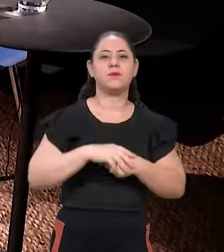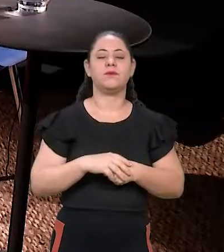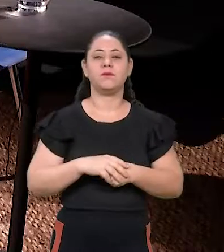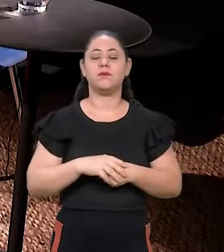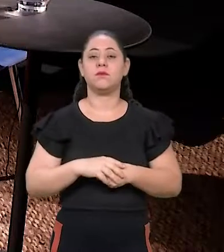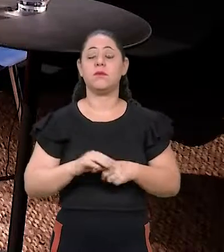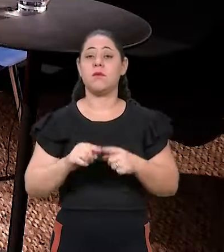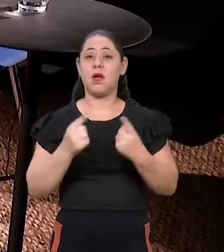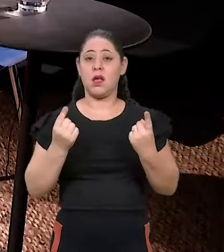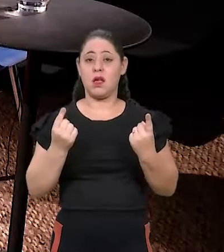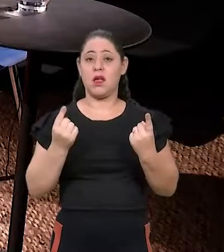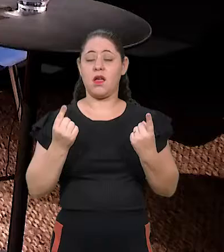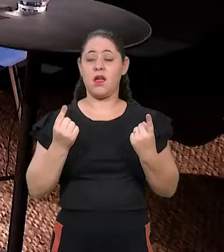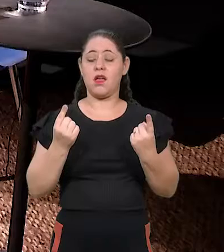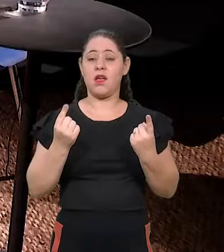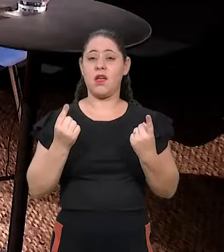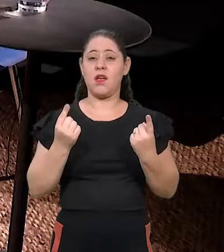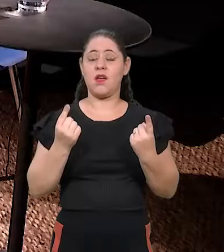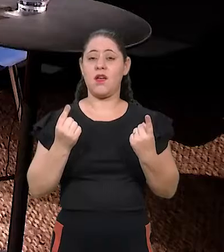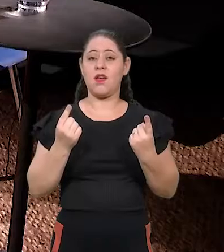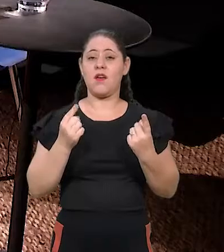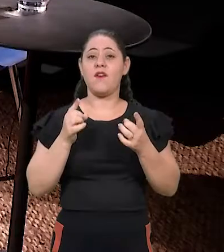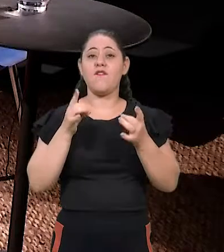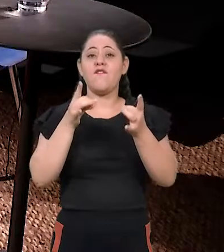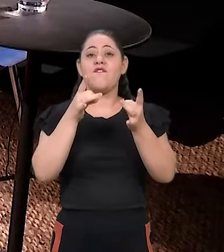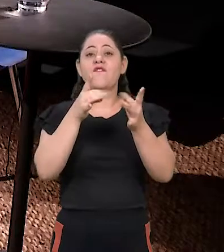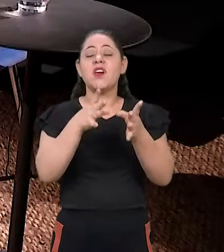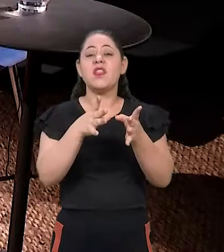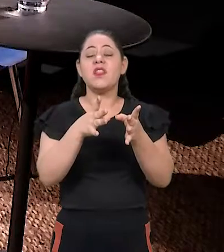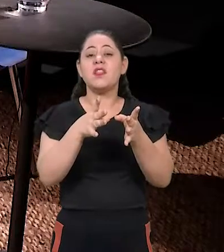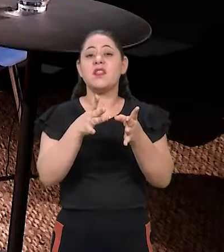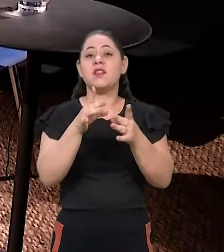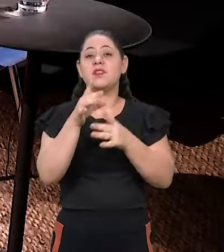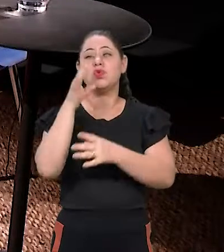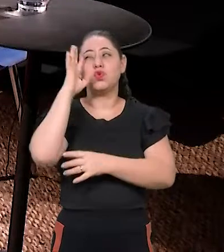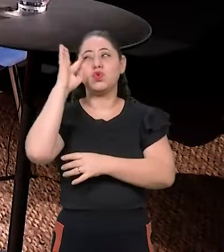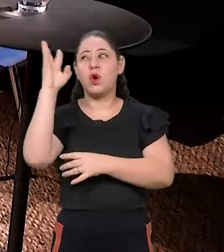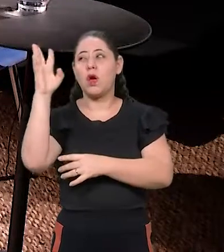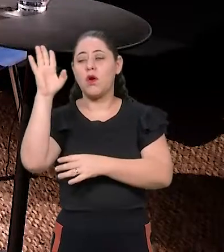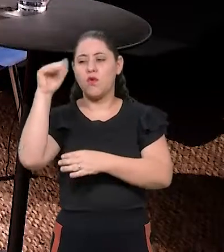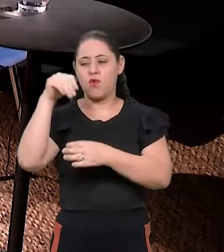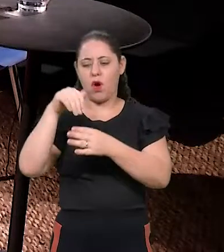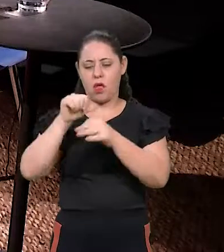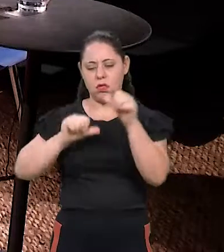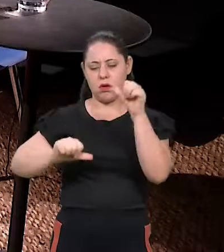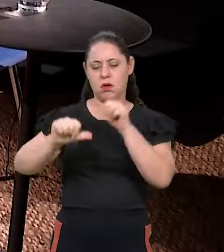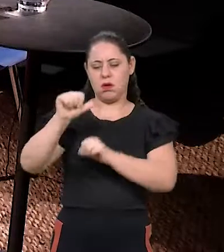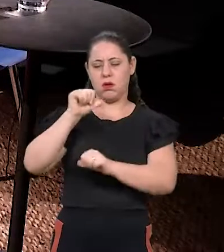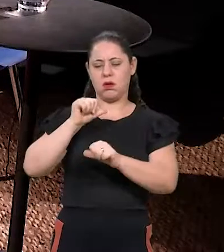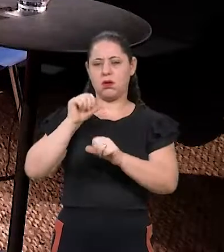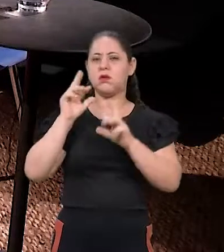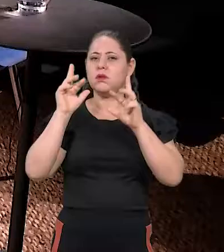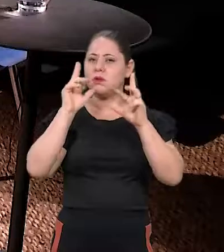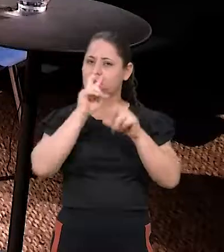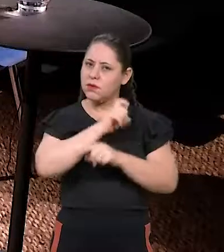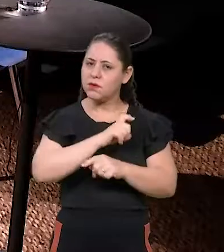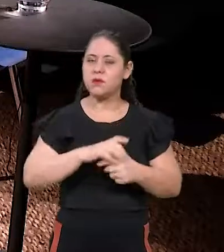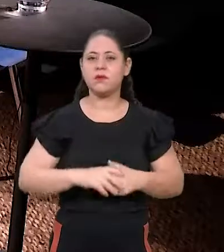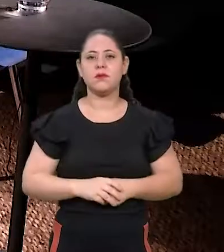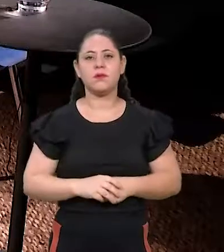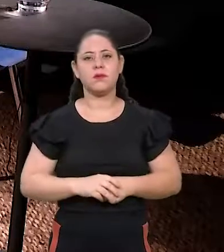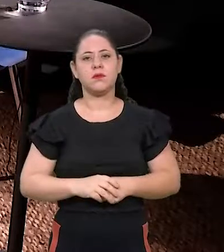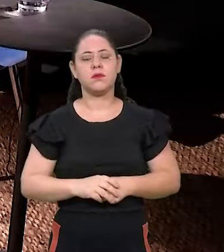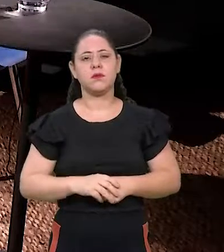vender sonho para pegar voto não é fácil, é um processo bem complexo. Porque é o que você entrega depois, né? Às vezes